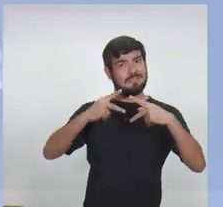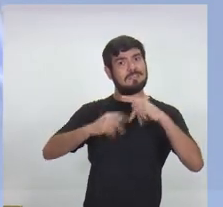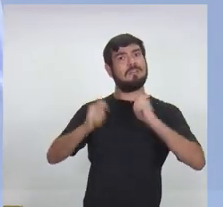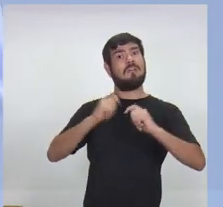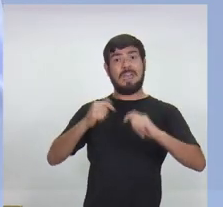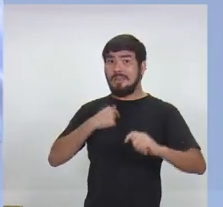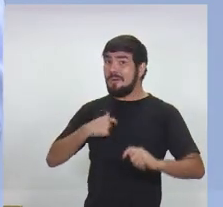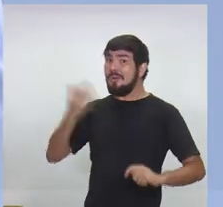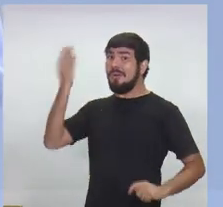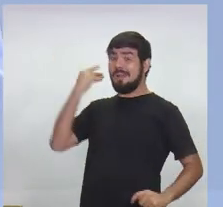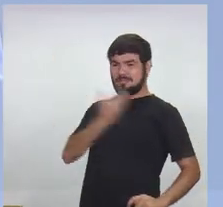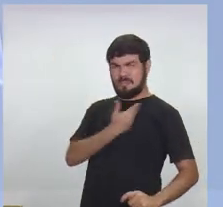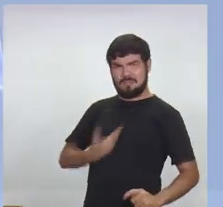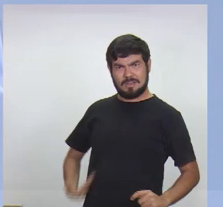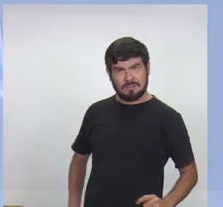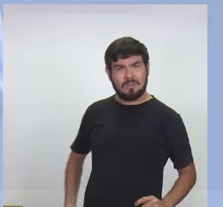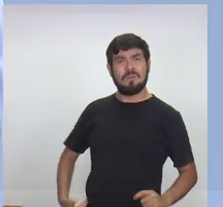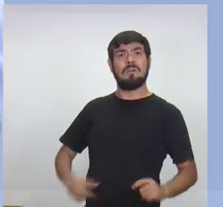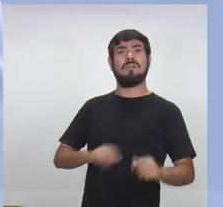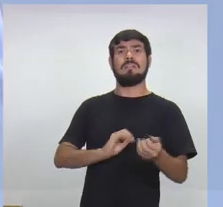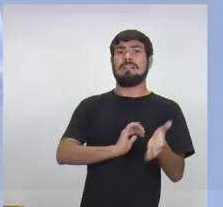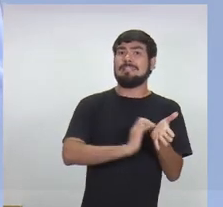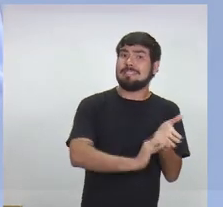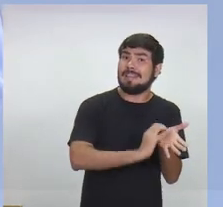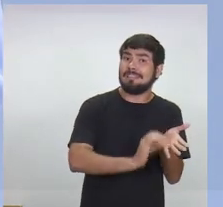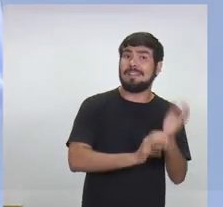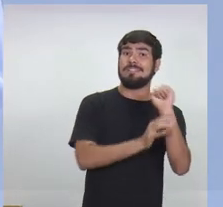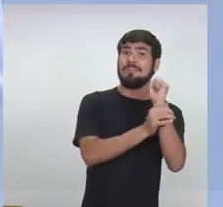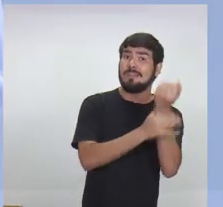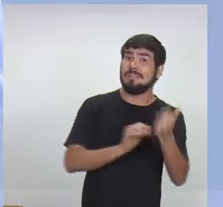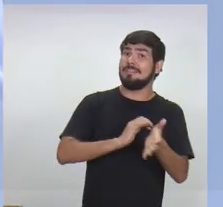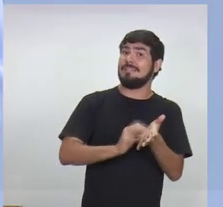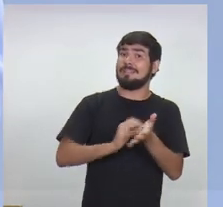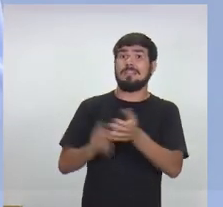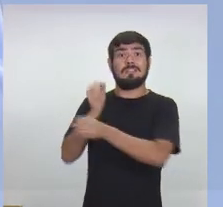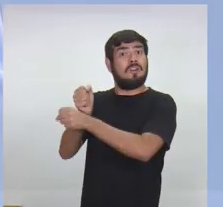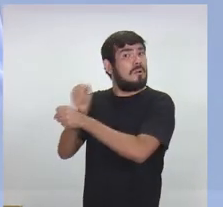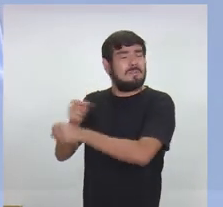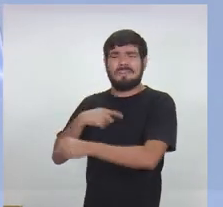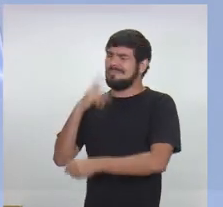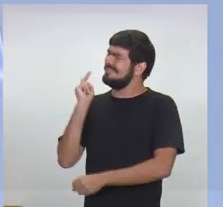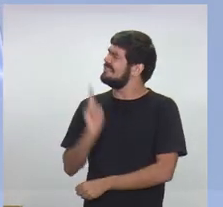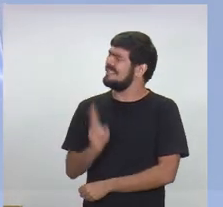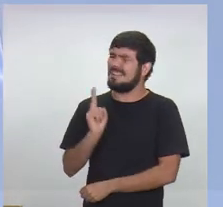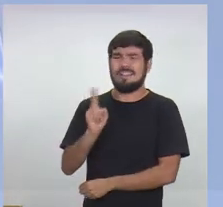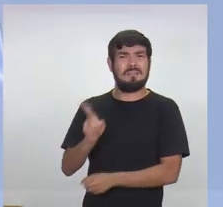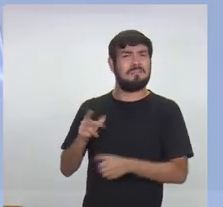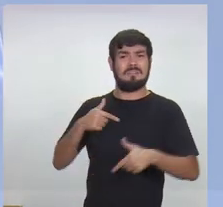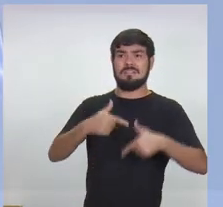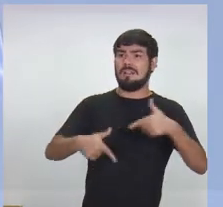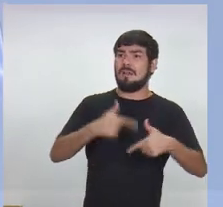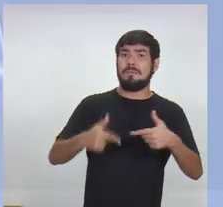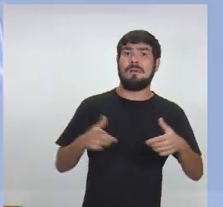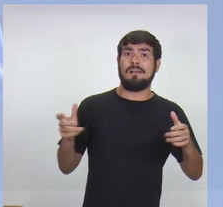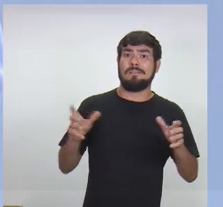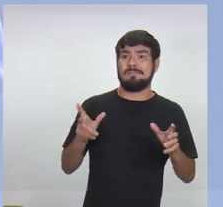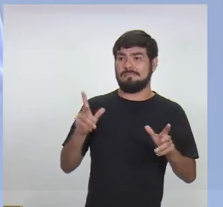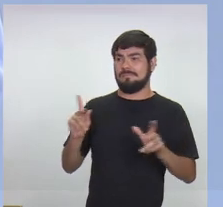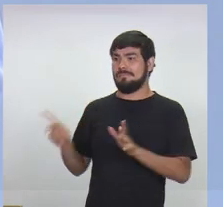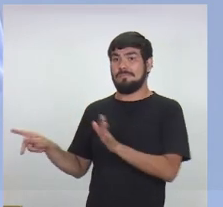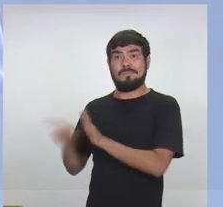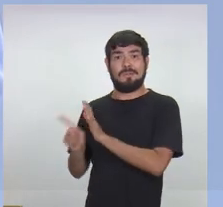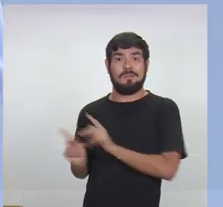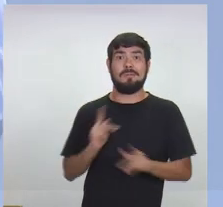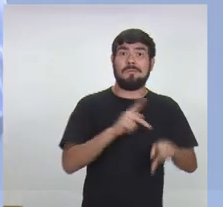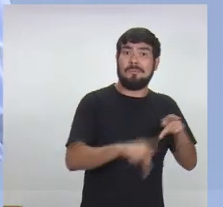como secretário de segurança como secretário de obras onde passei fiz um trabalho voltado à população gerando emprego e